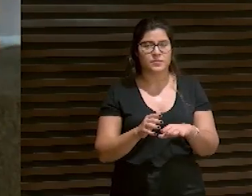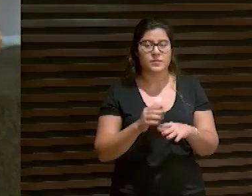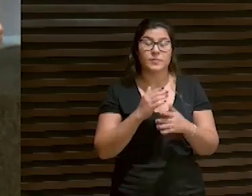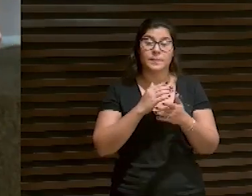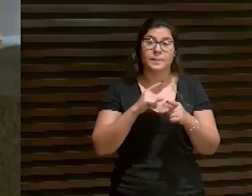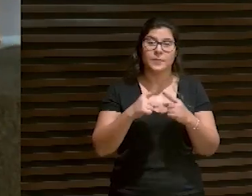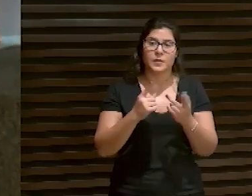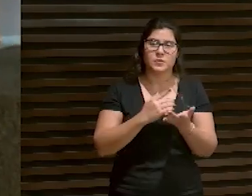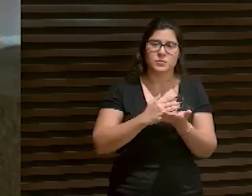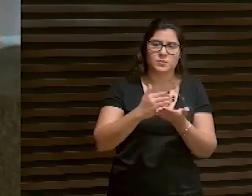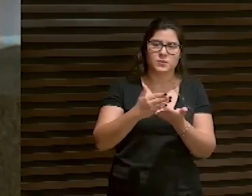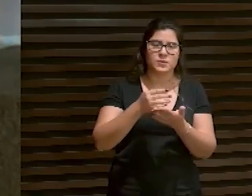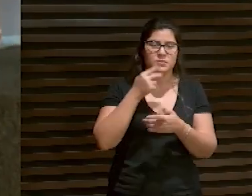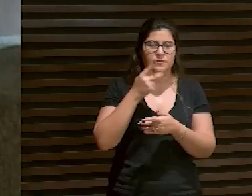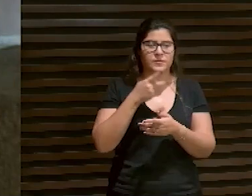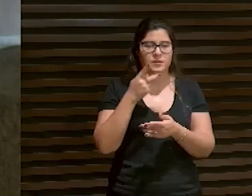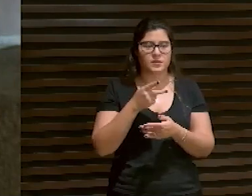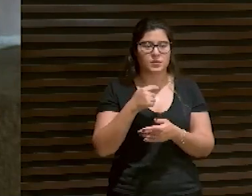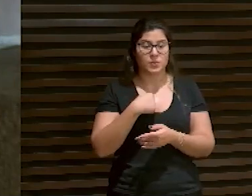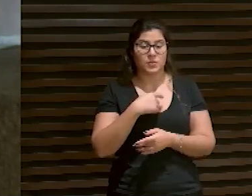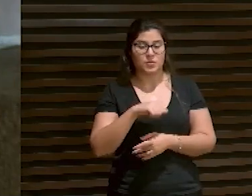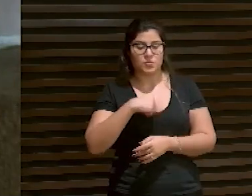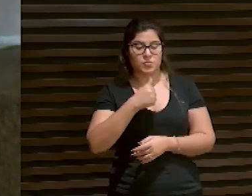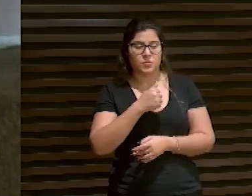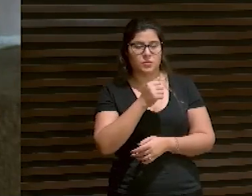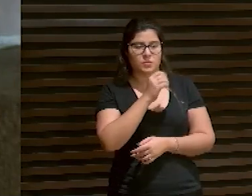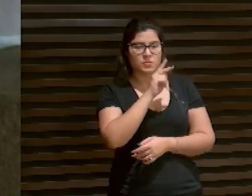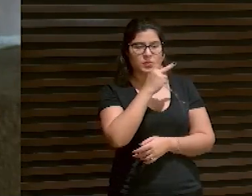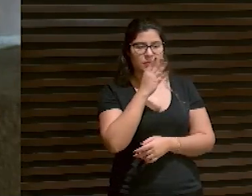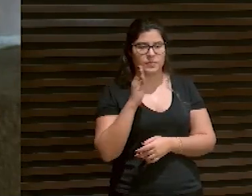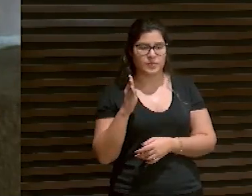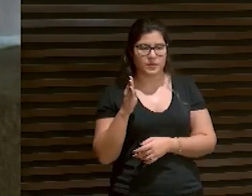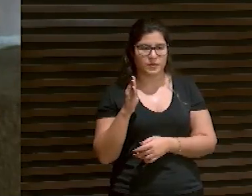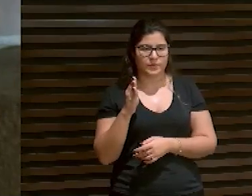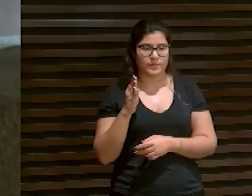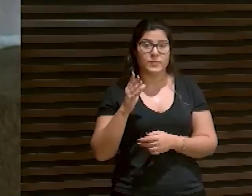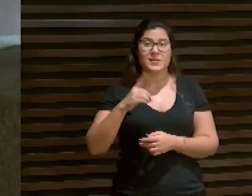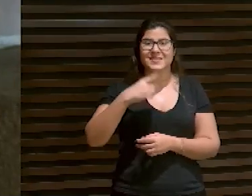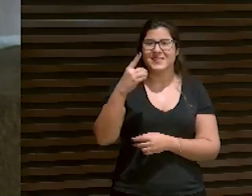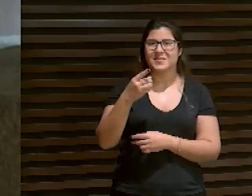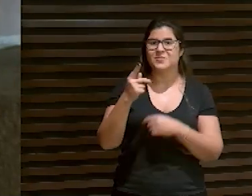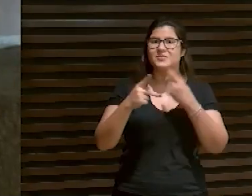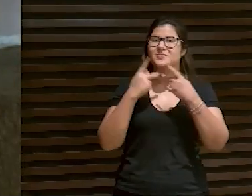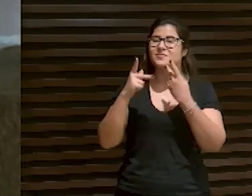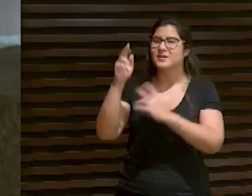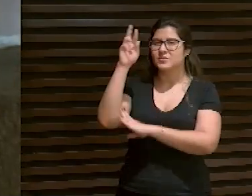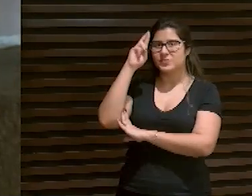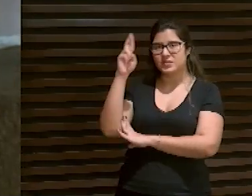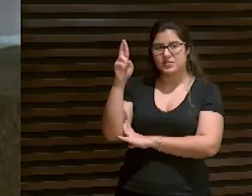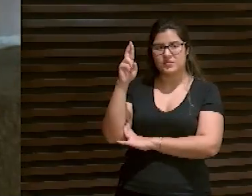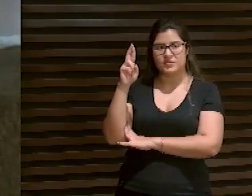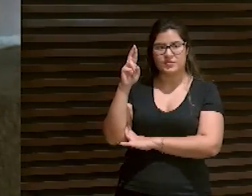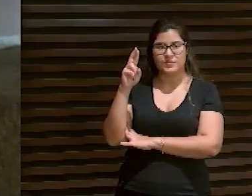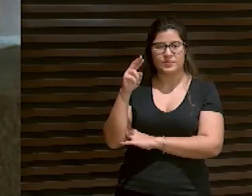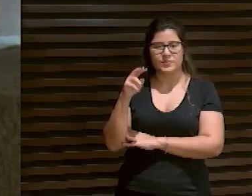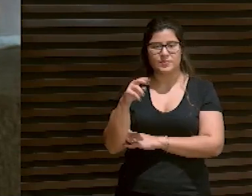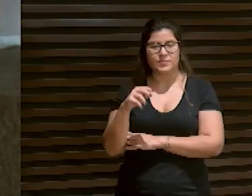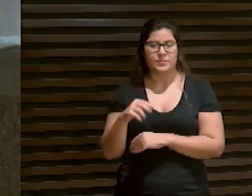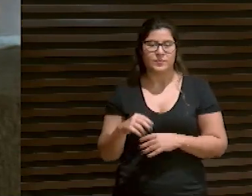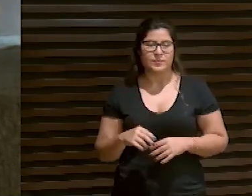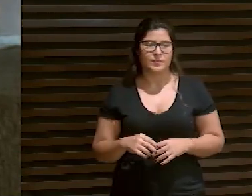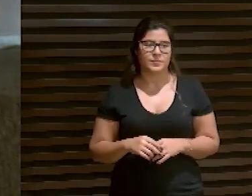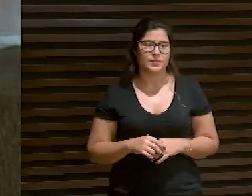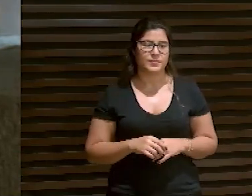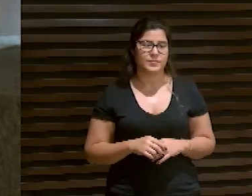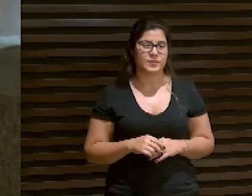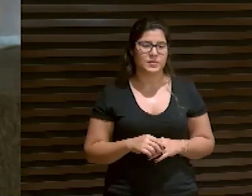fala que ele teme o Senhor. Então vemos que Jonas tinha um apego à sua nação muito grande, e que por conta disso ele não conseguia ver uma outra